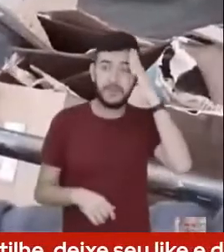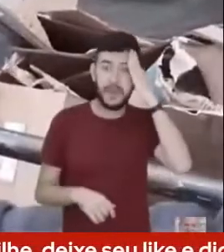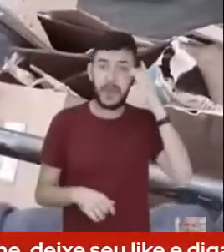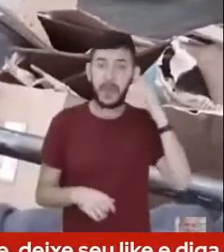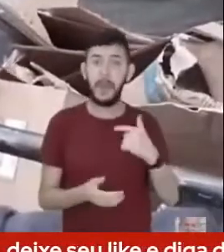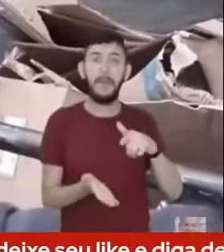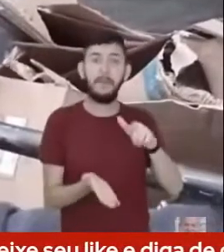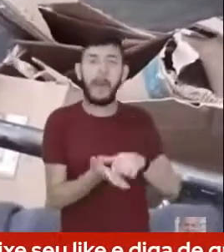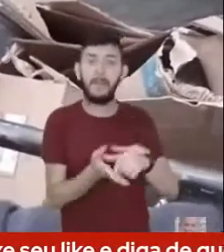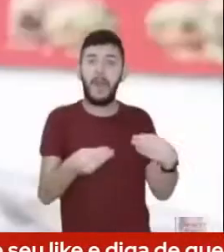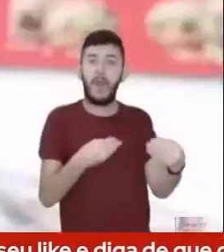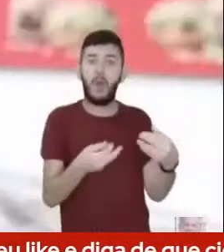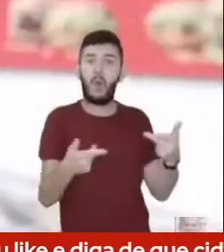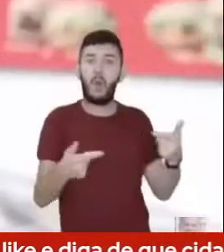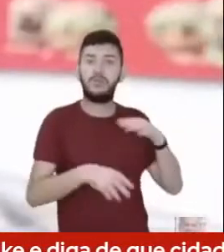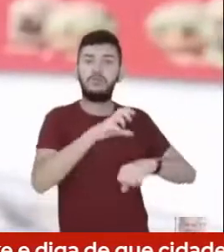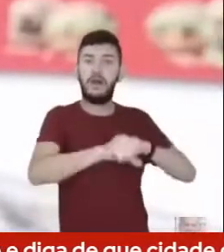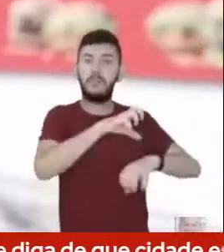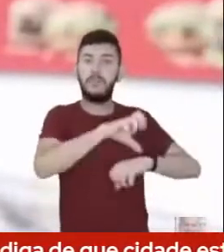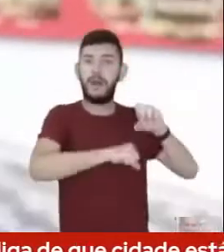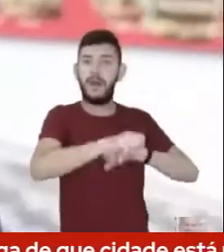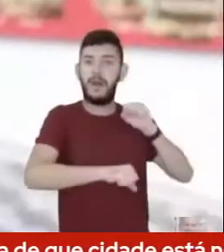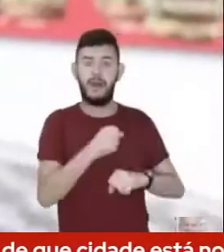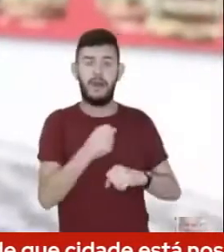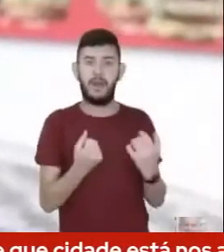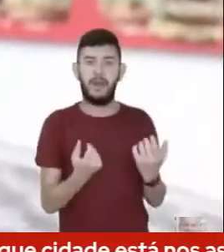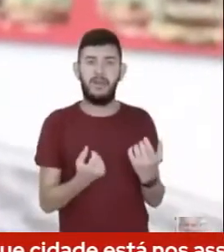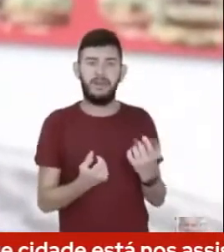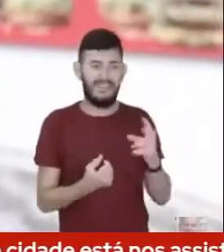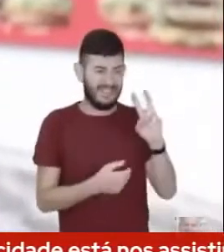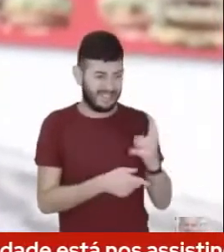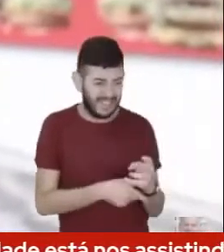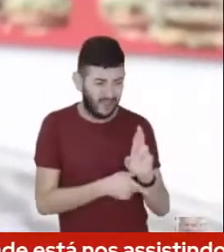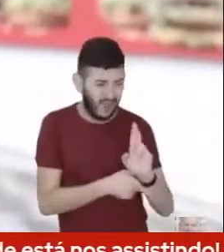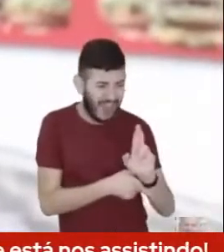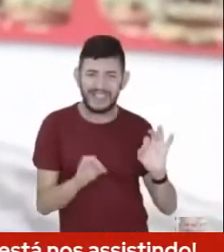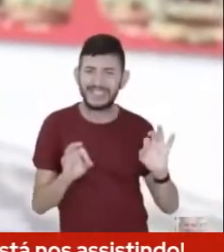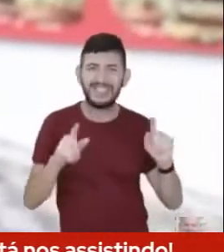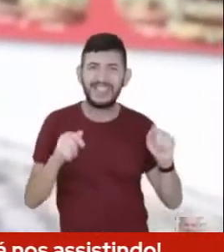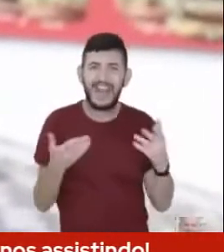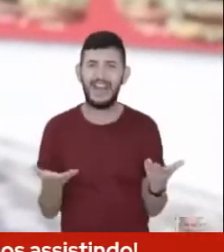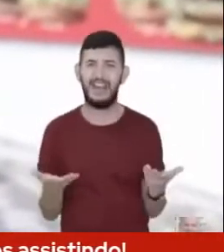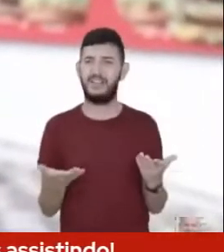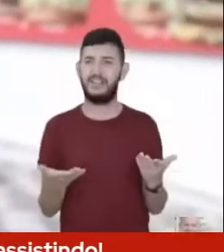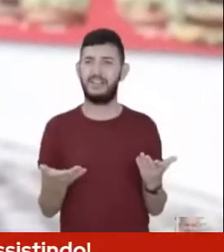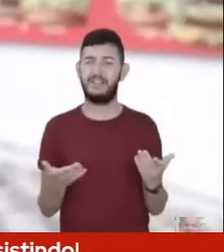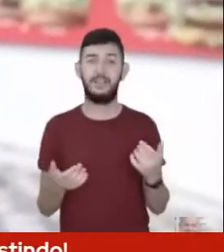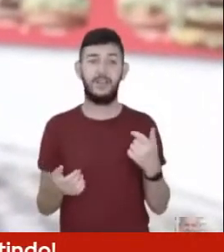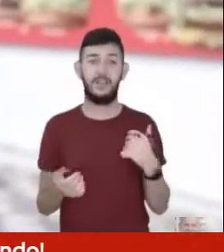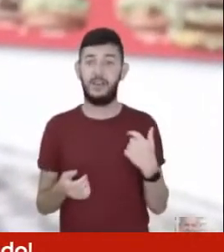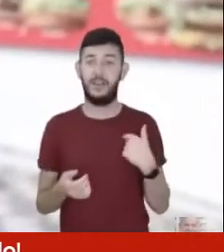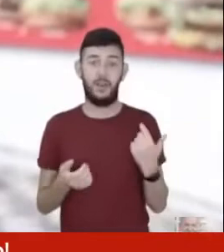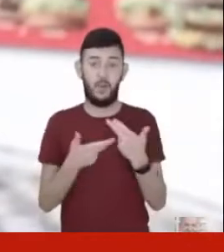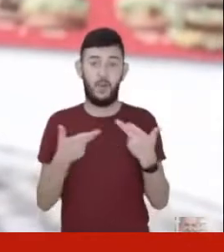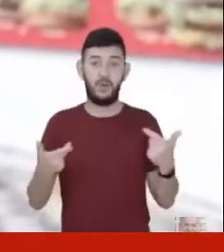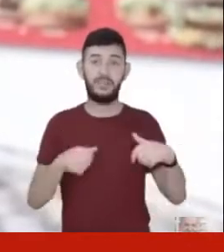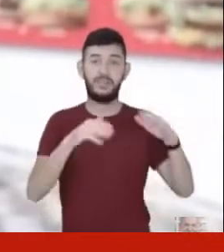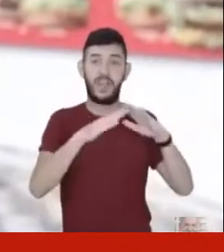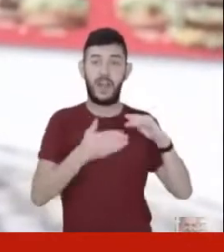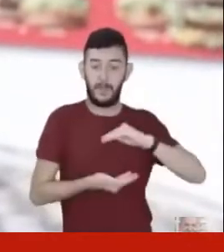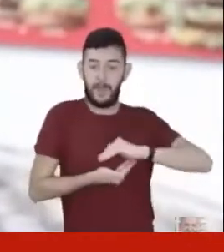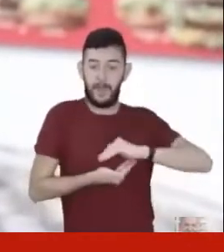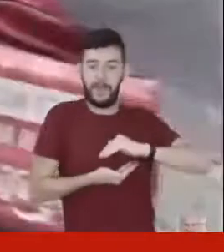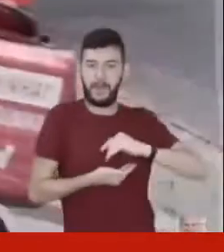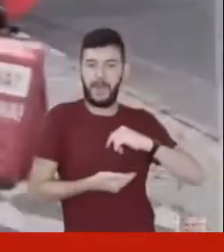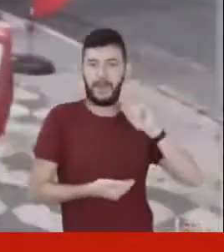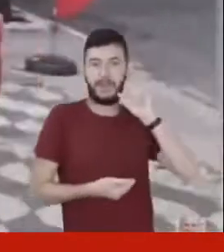pagar a condução. Corrido, nós não para, né? E, tipo, eu trago coisa de casa meu dentro da bag. Marmitex, tá ligado? Lanche, bolacha,